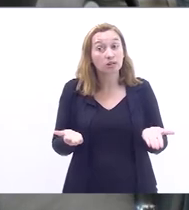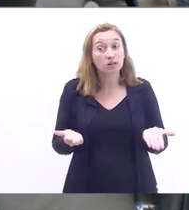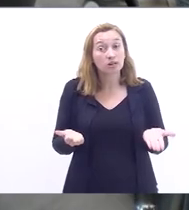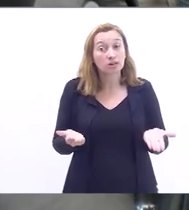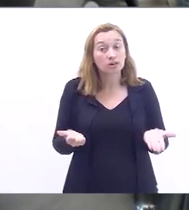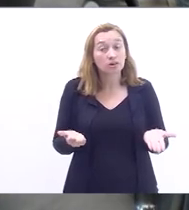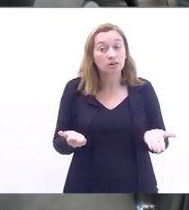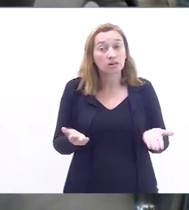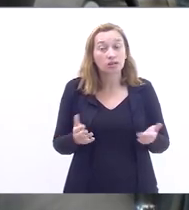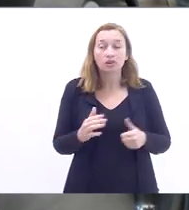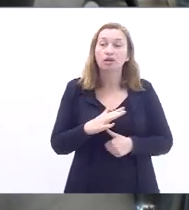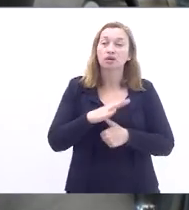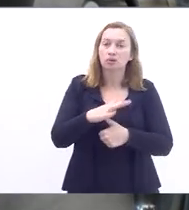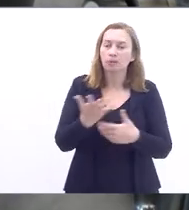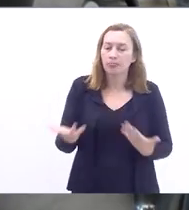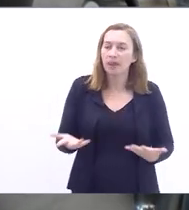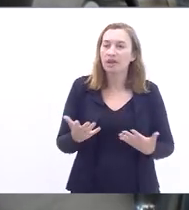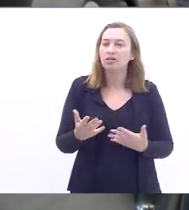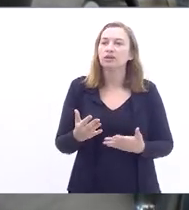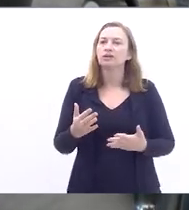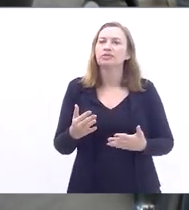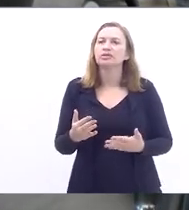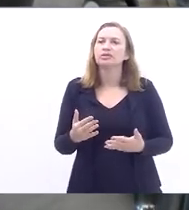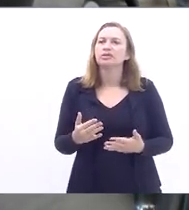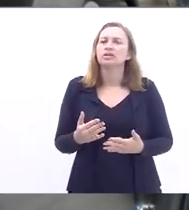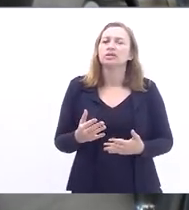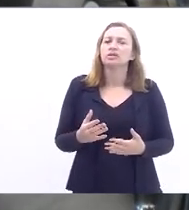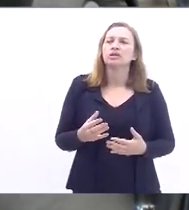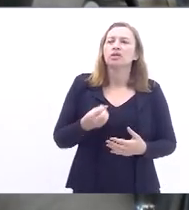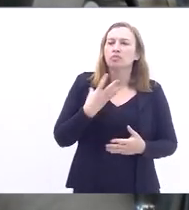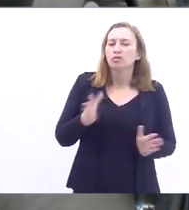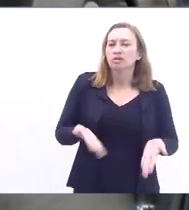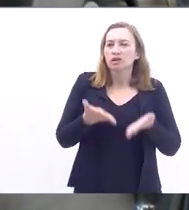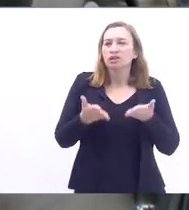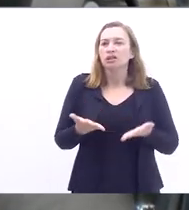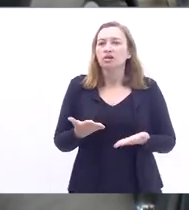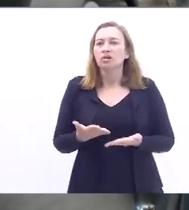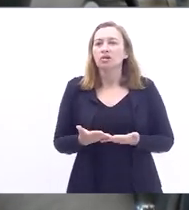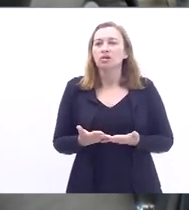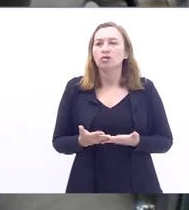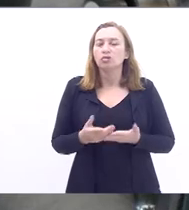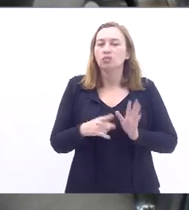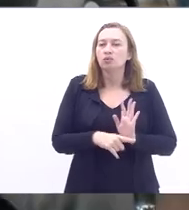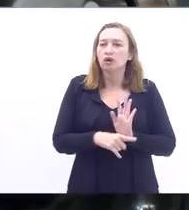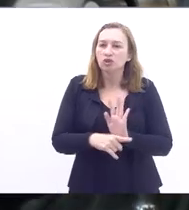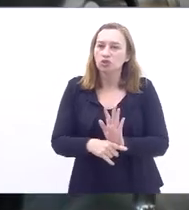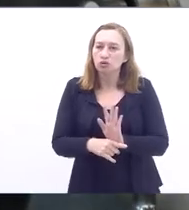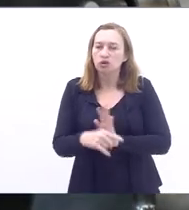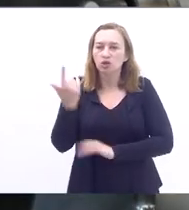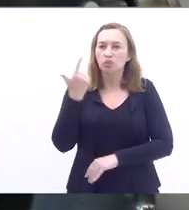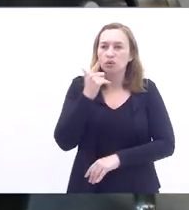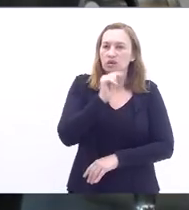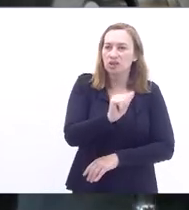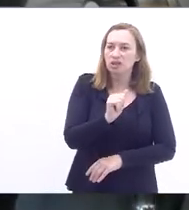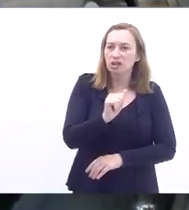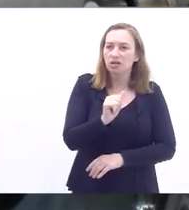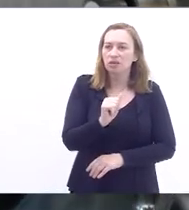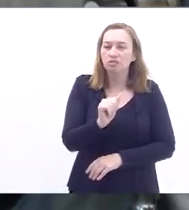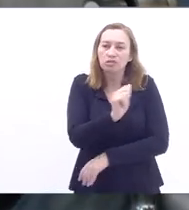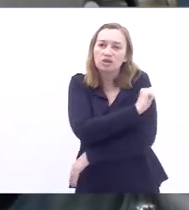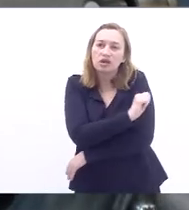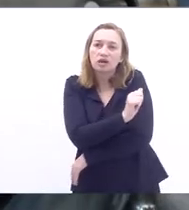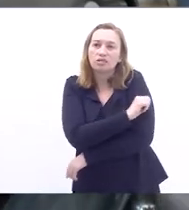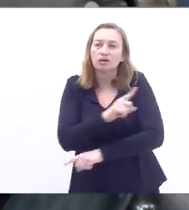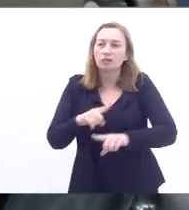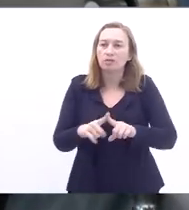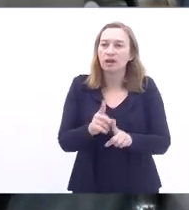a a Reitoria e enfim diretório Central dos Estudantes teve uma boa iniciativa é um auxílio que conseguiram dar para os estudantes